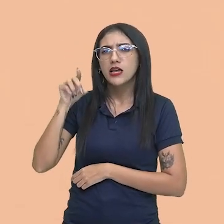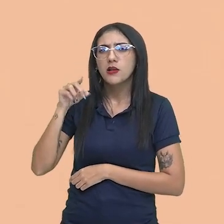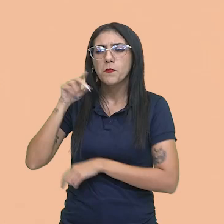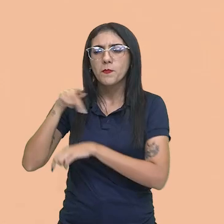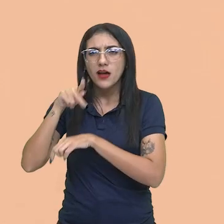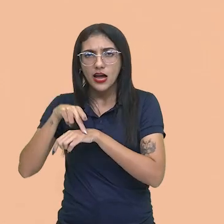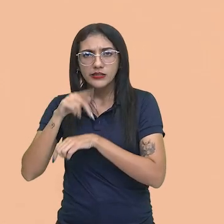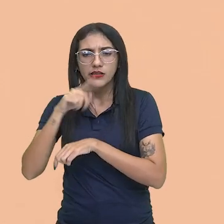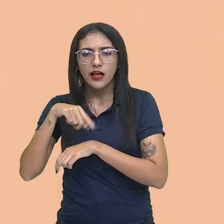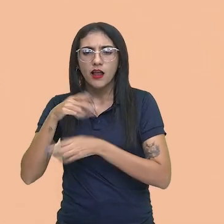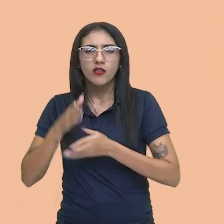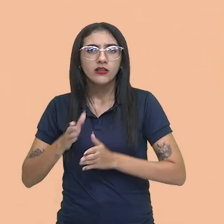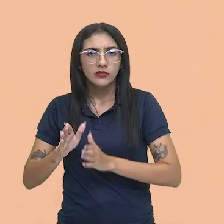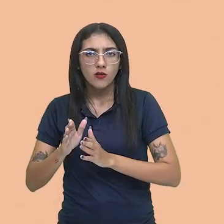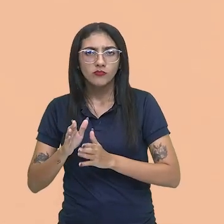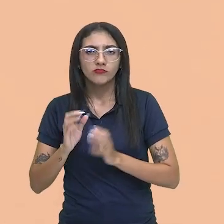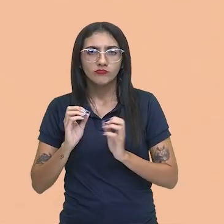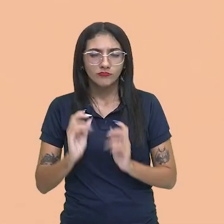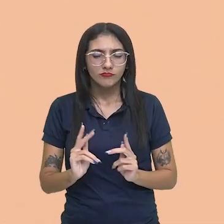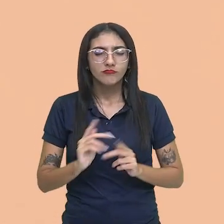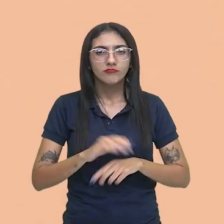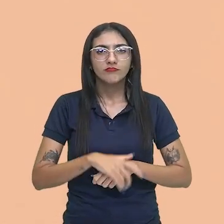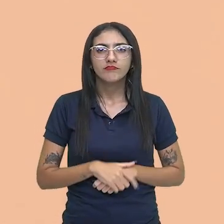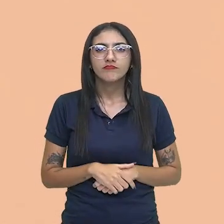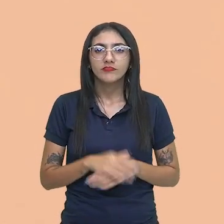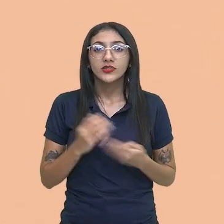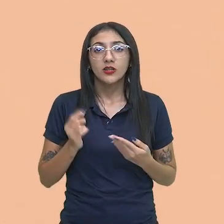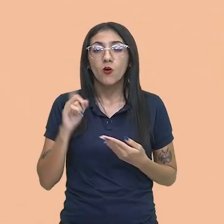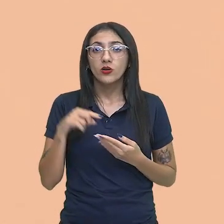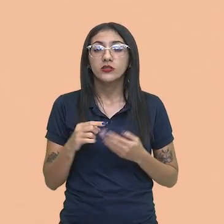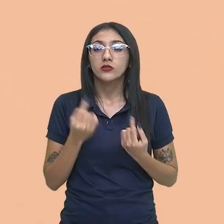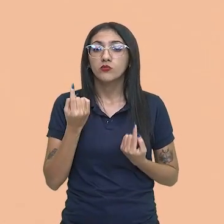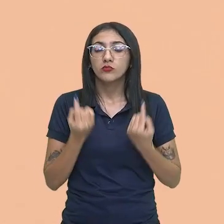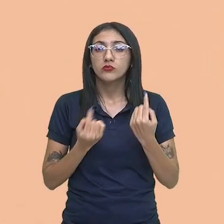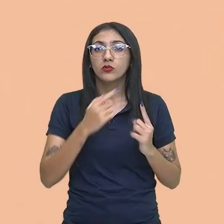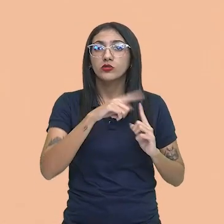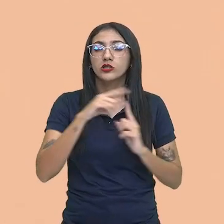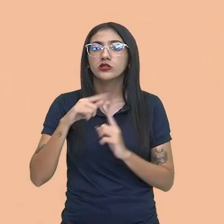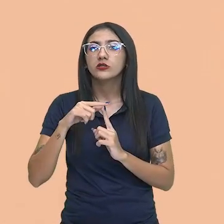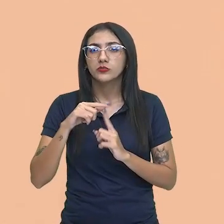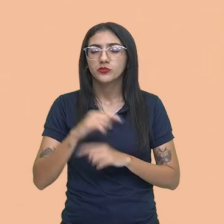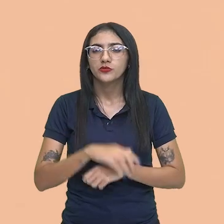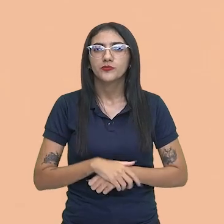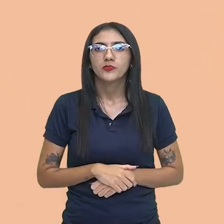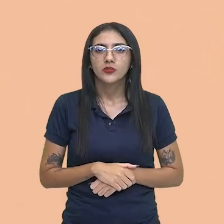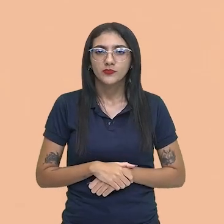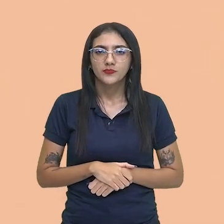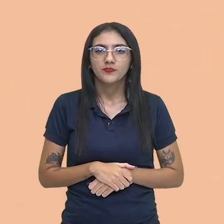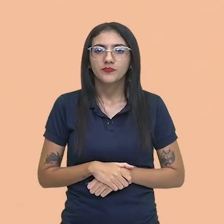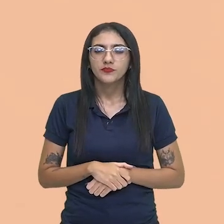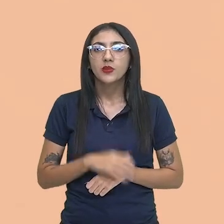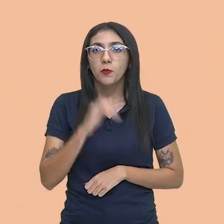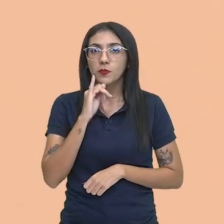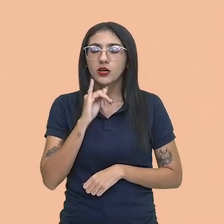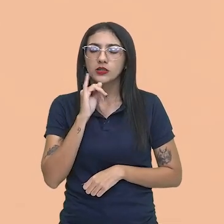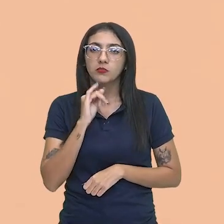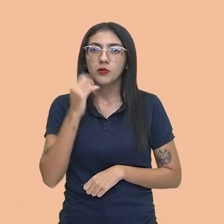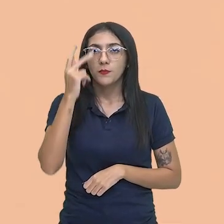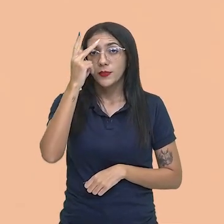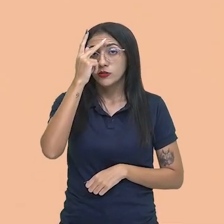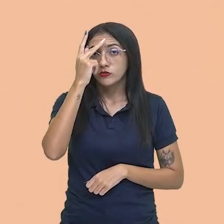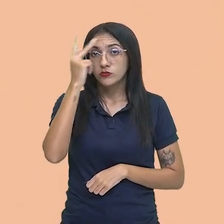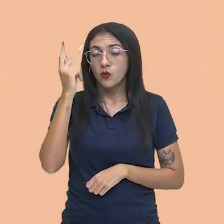onde ela se encontra, certo? Então, esses são os fatores repulsivos e atrativos, né, que vão fazer com que